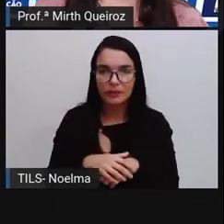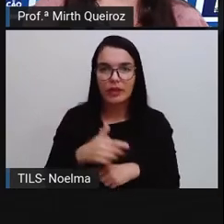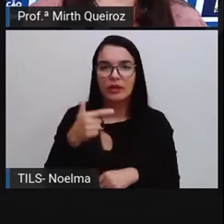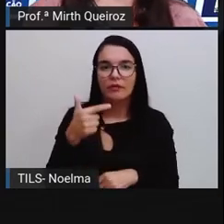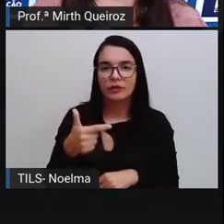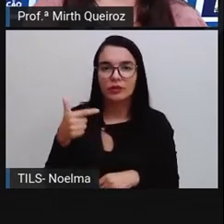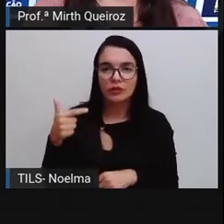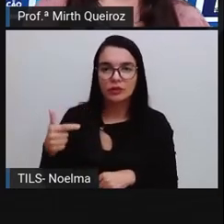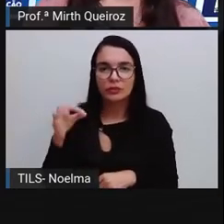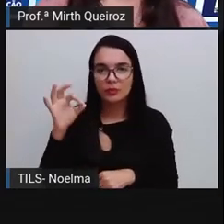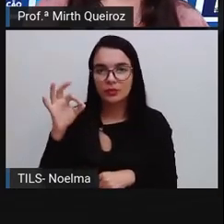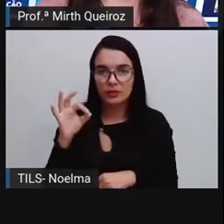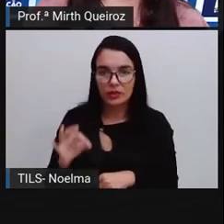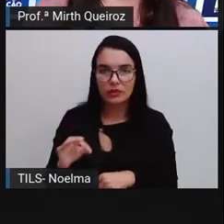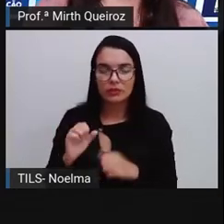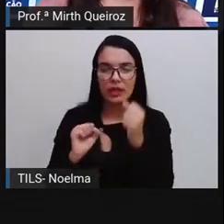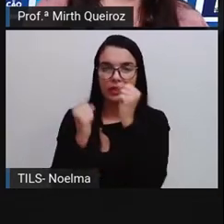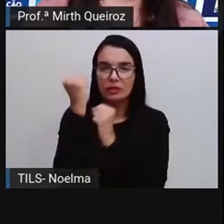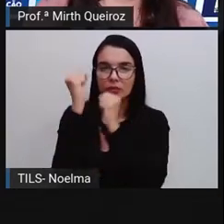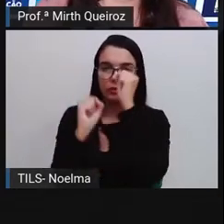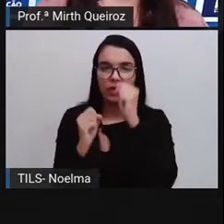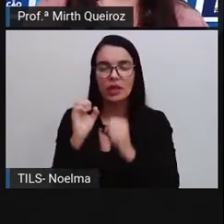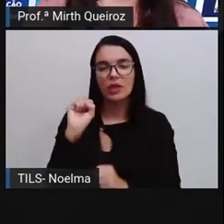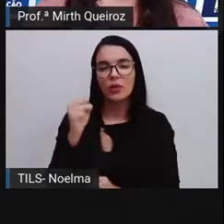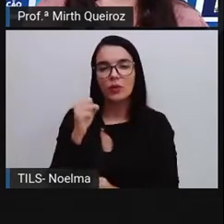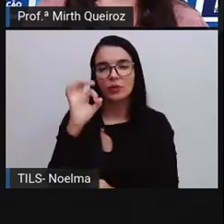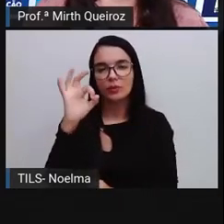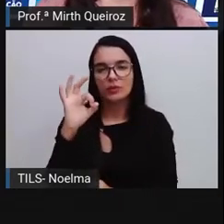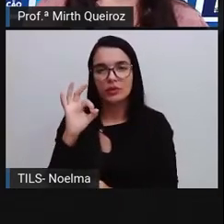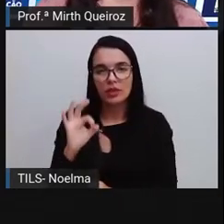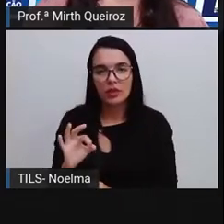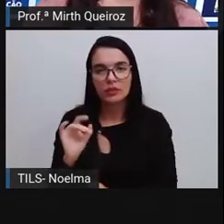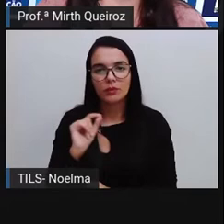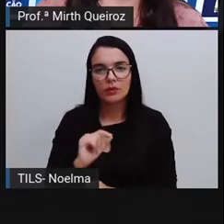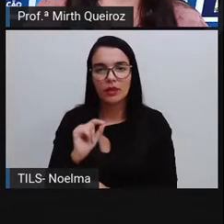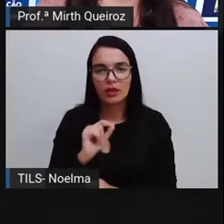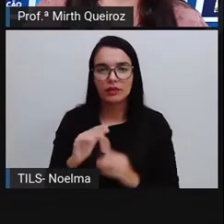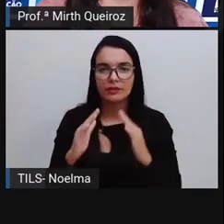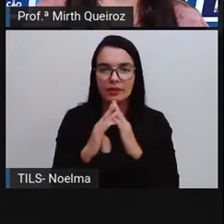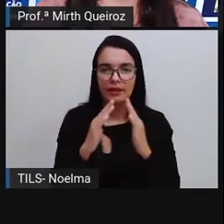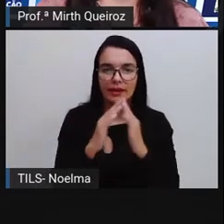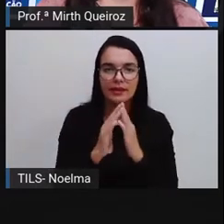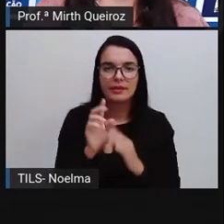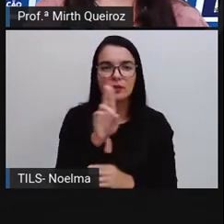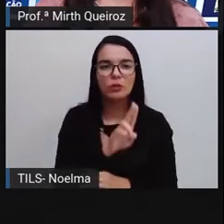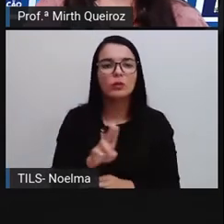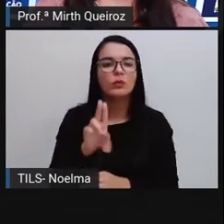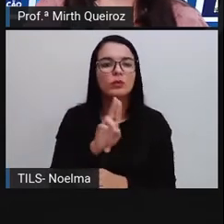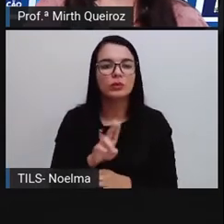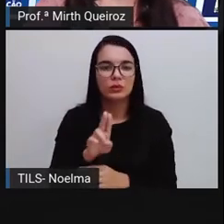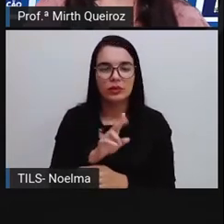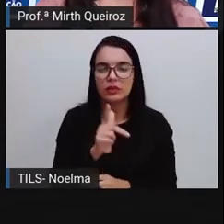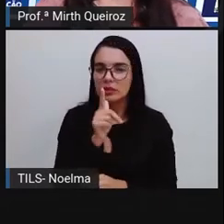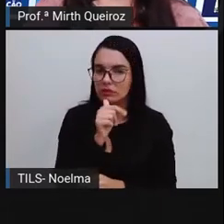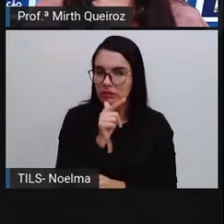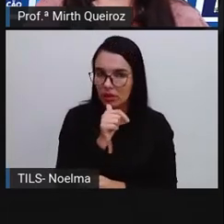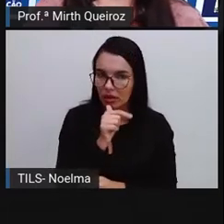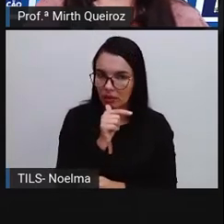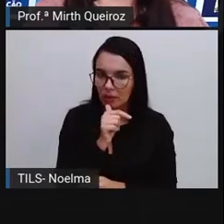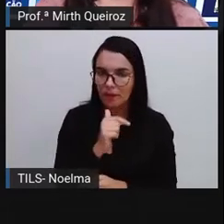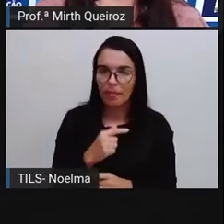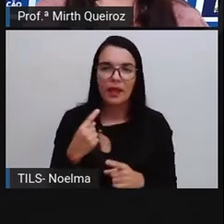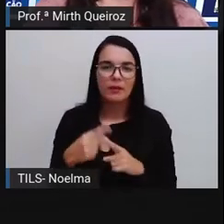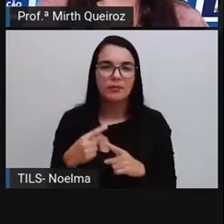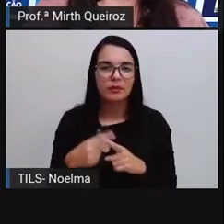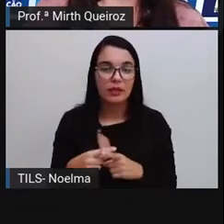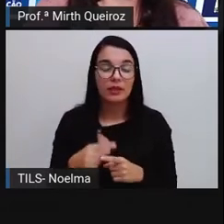e oito por cento aí é de uso doméstico né E pra gente ver através desse gráfico que o uso na